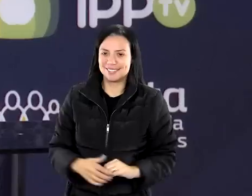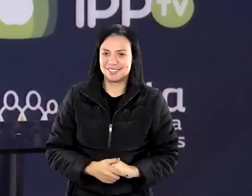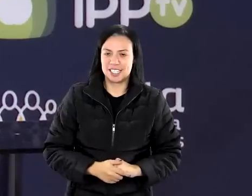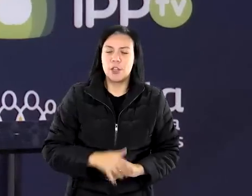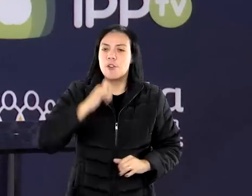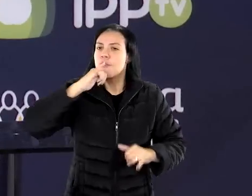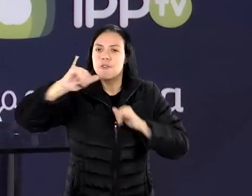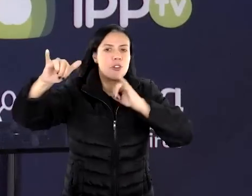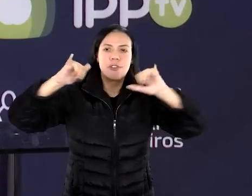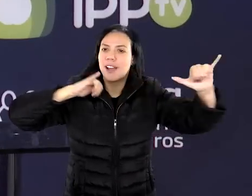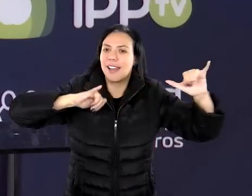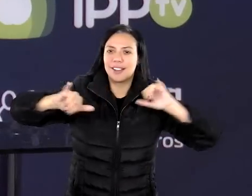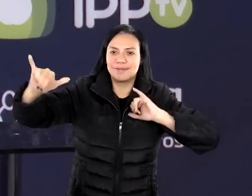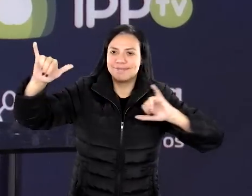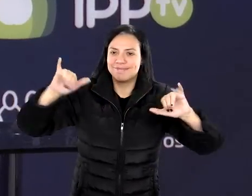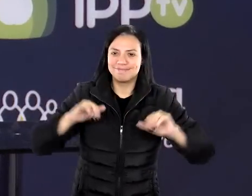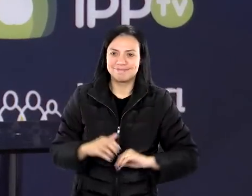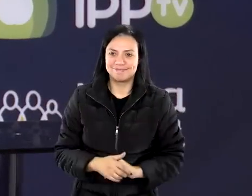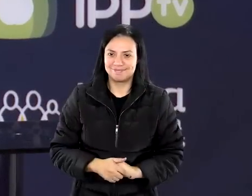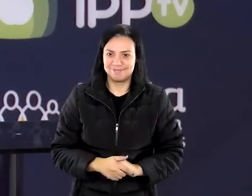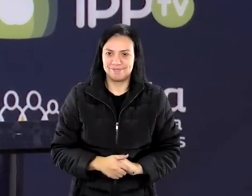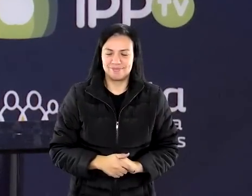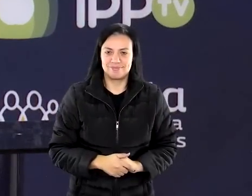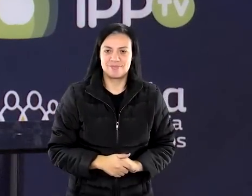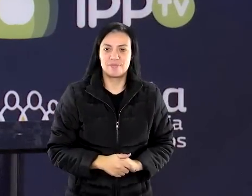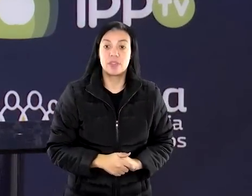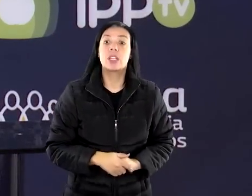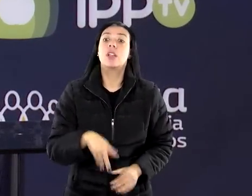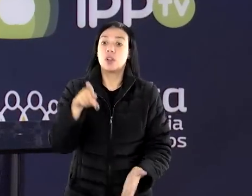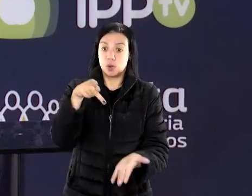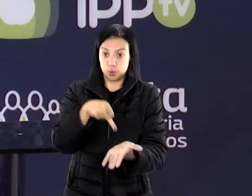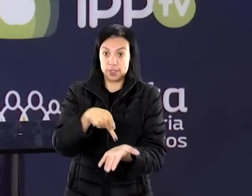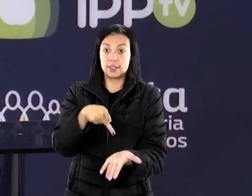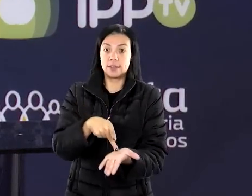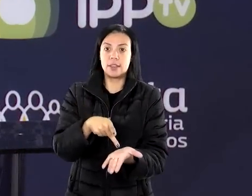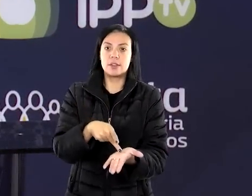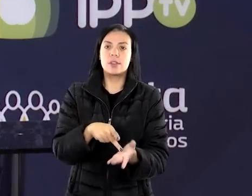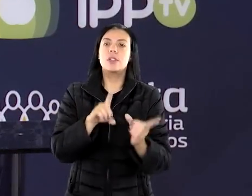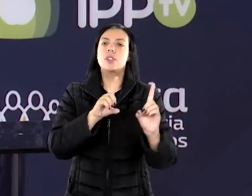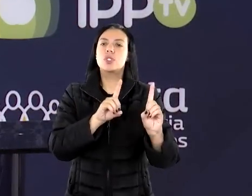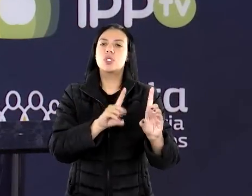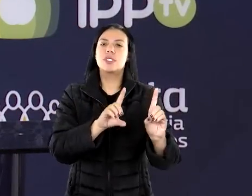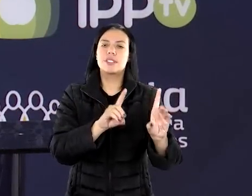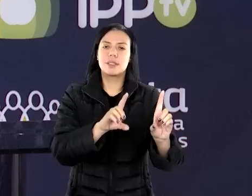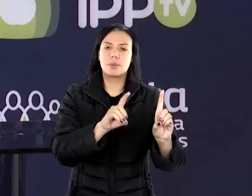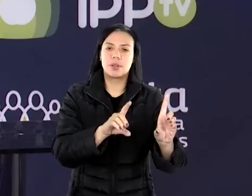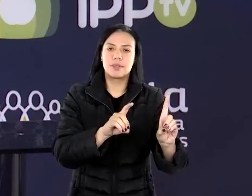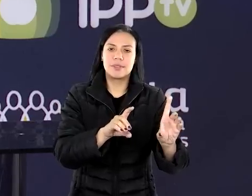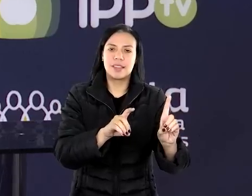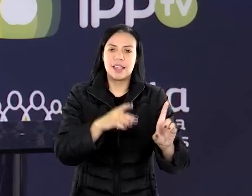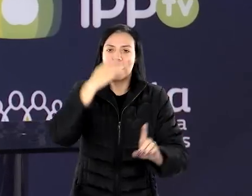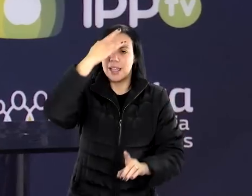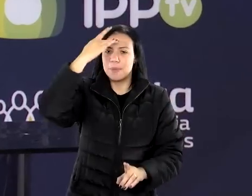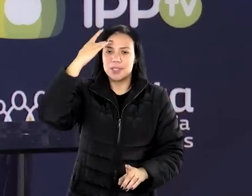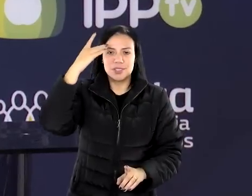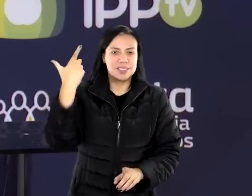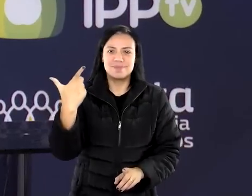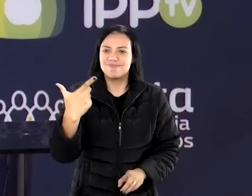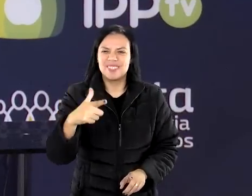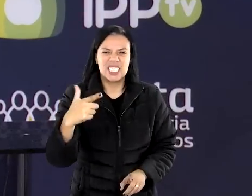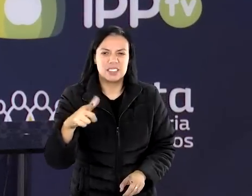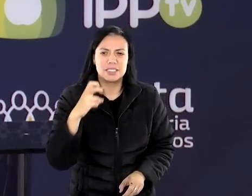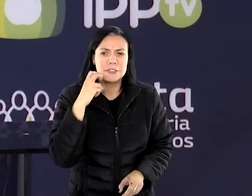Terceira vantagem. O verdadeiro discípulo é aquele que não se envergonha de Jesus,